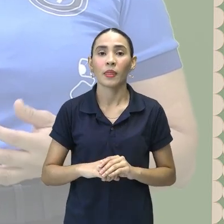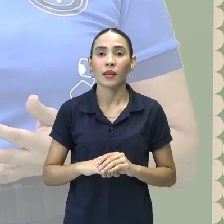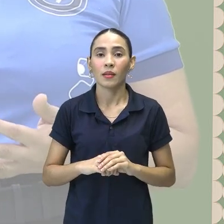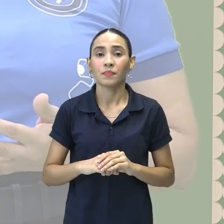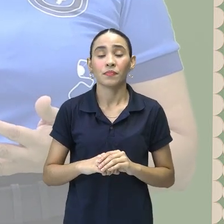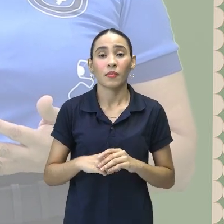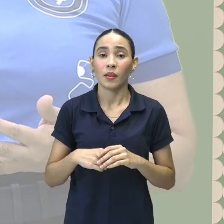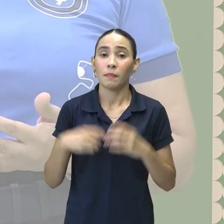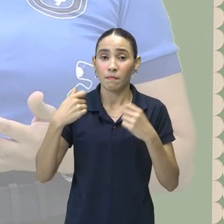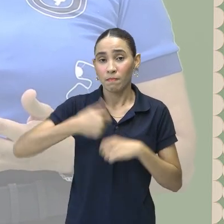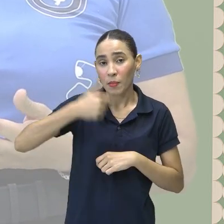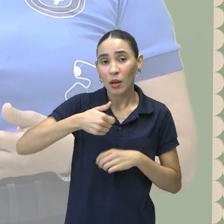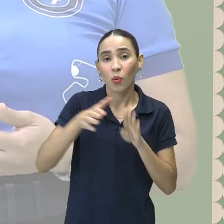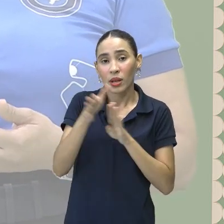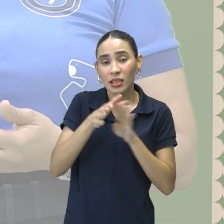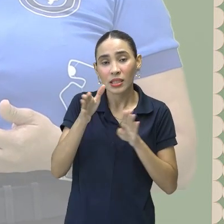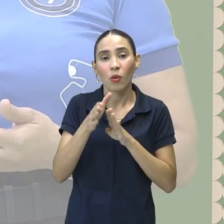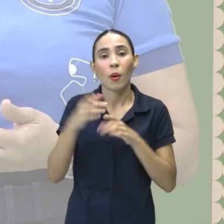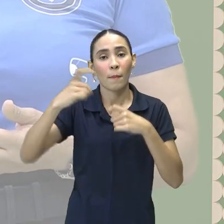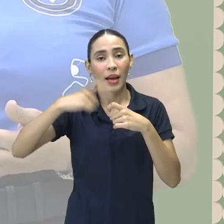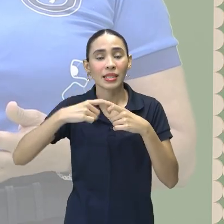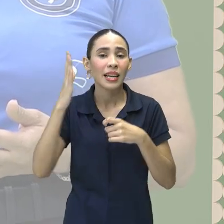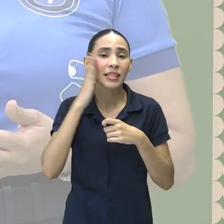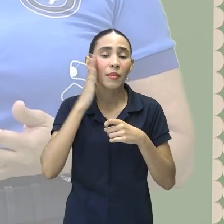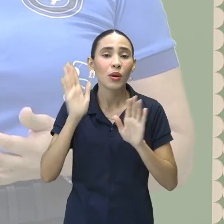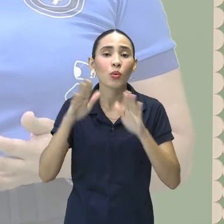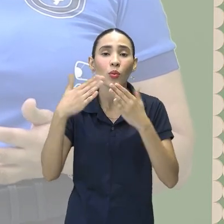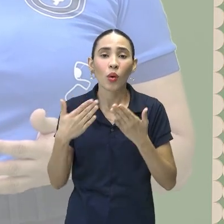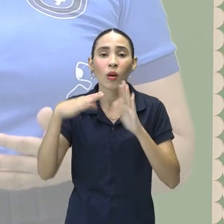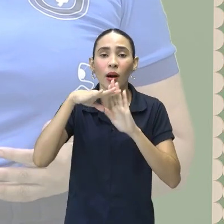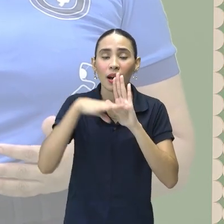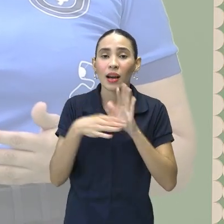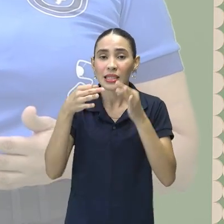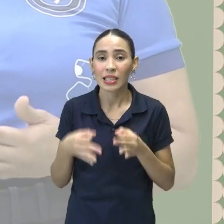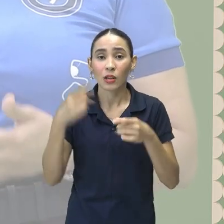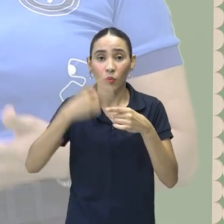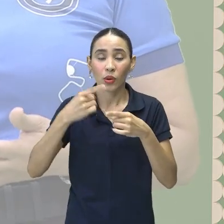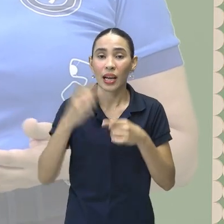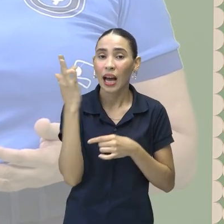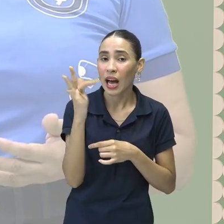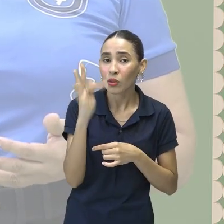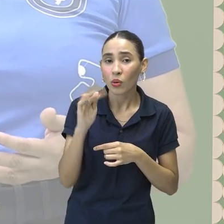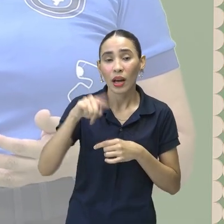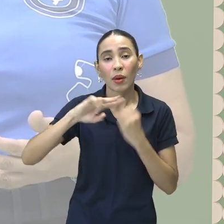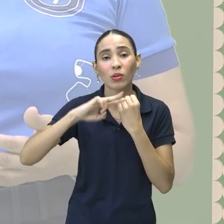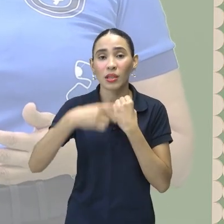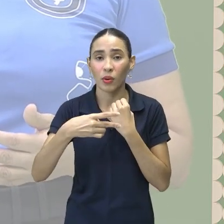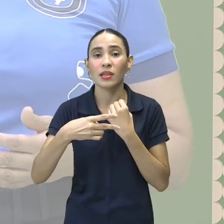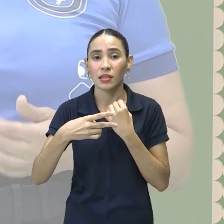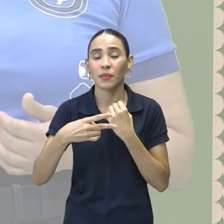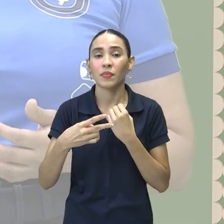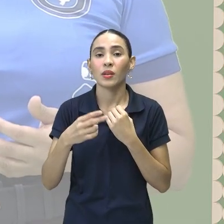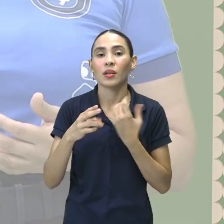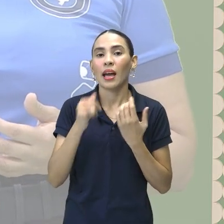sob orientação médica para saber qual é o diagnóstico adequado, porque a dor ela é uma consequência